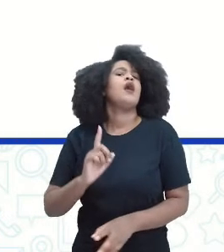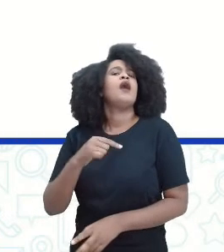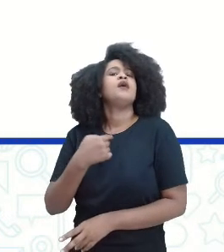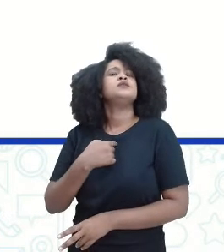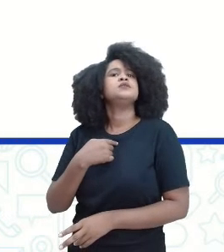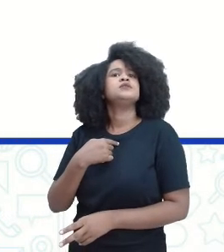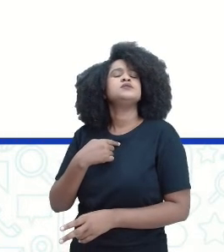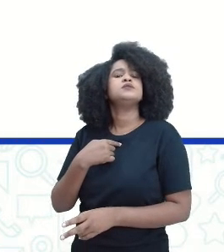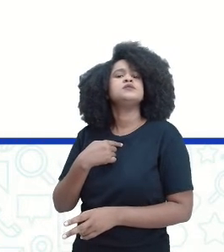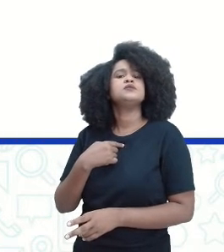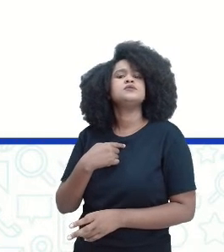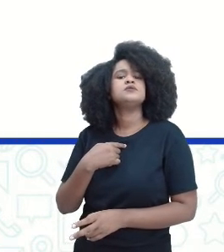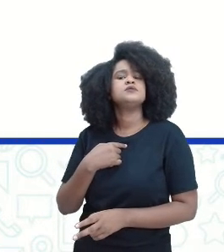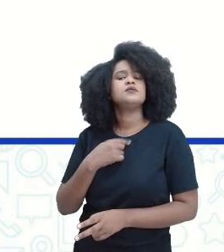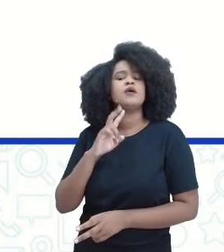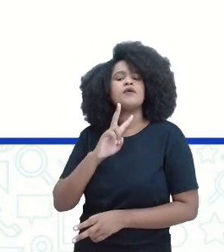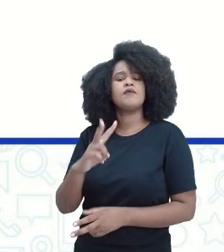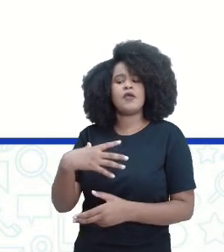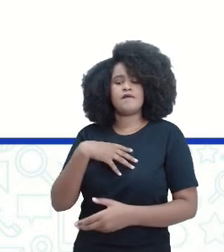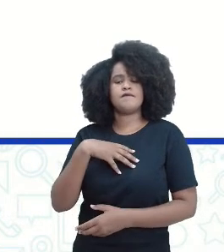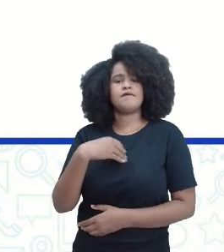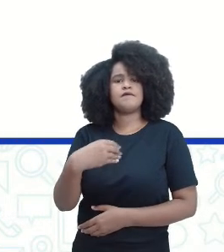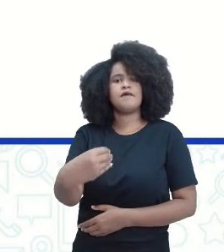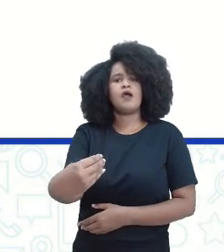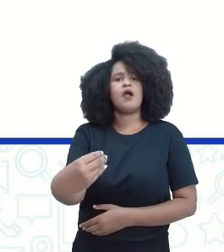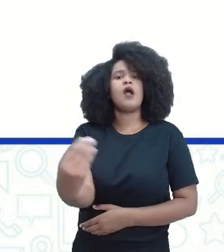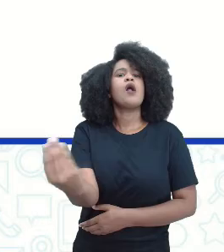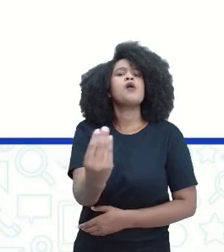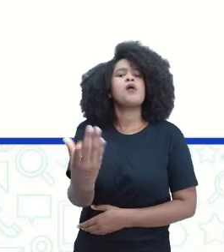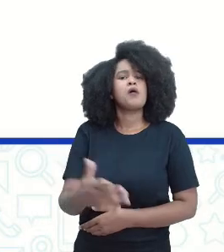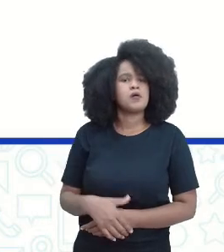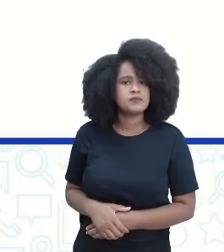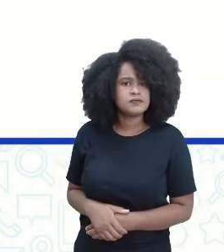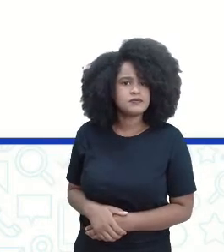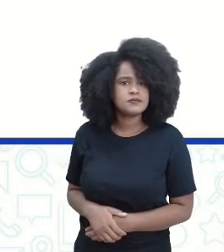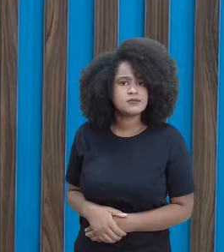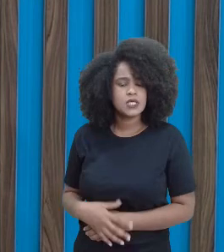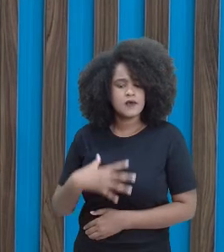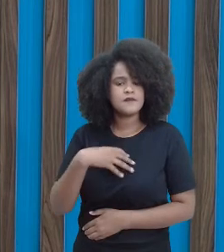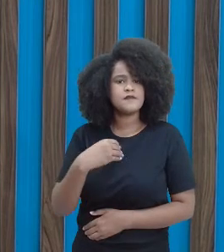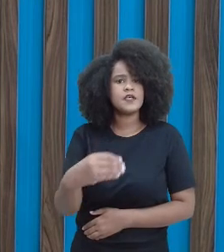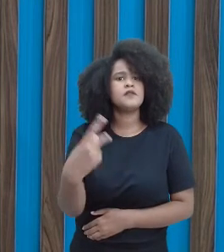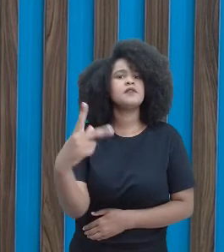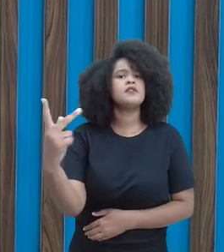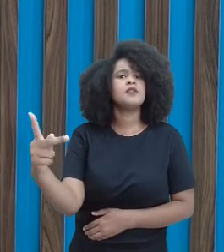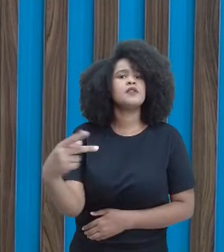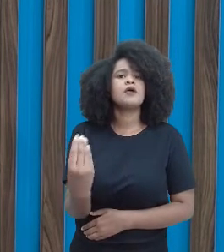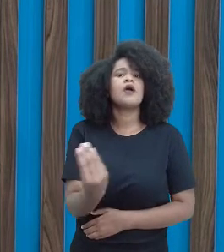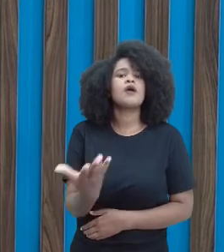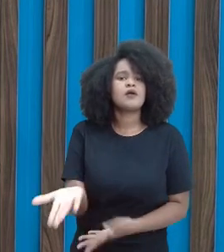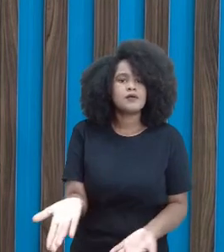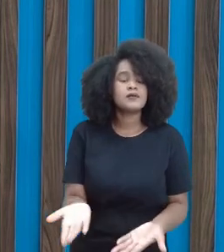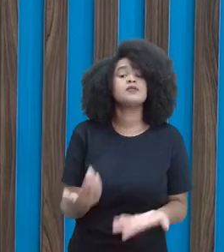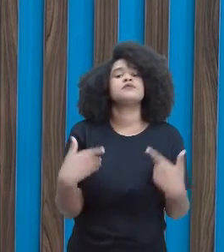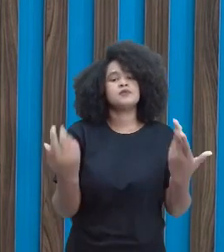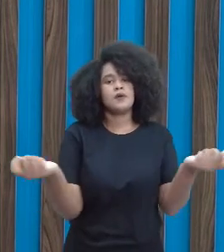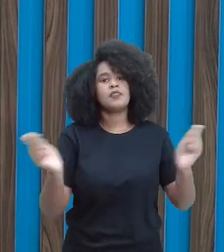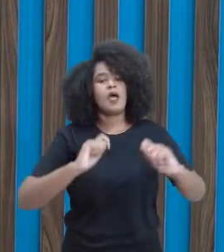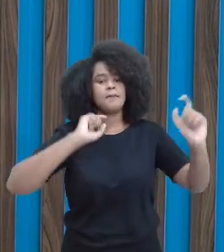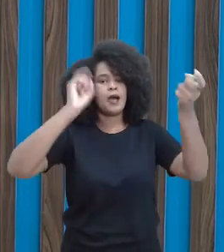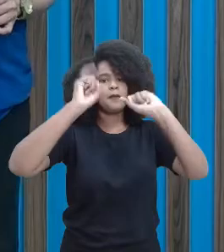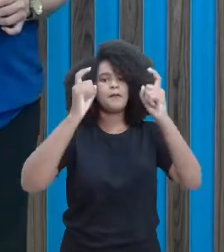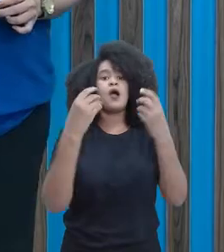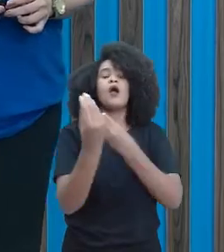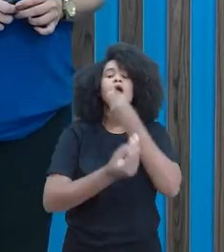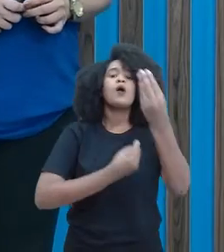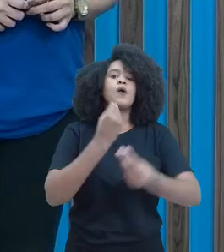isso nas gerações futuras? Isso. E aí tem a questão para a gente poder discutir, né, Carol? Como é que a gente